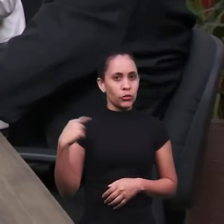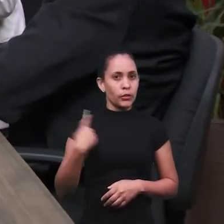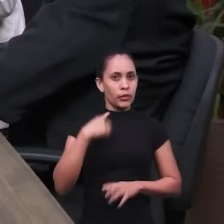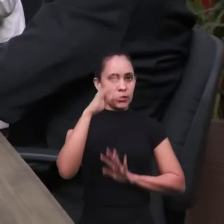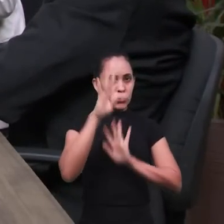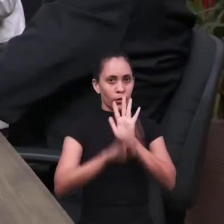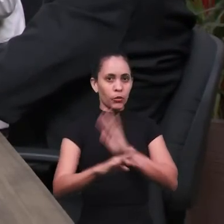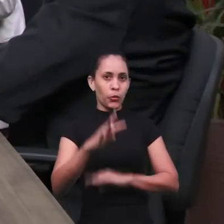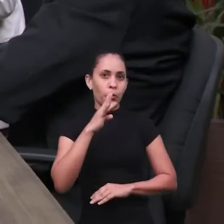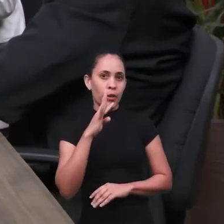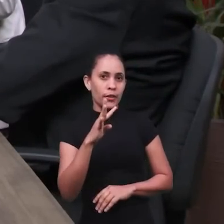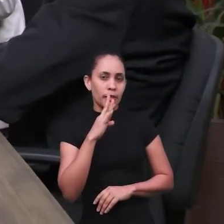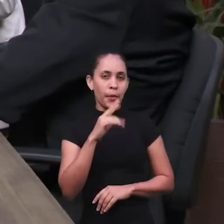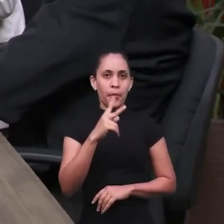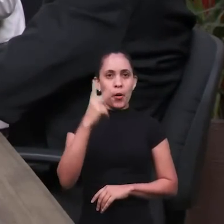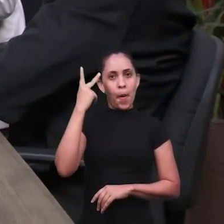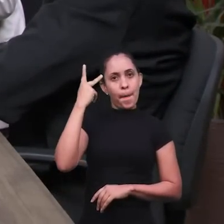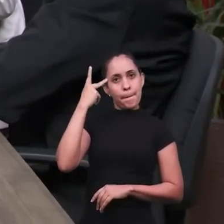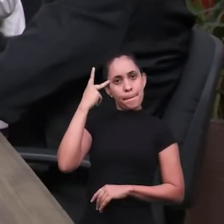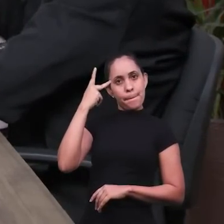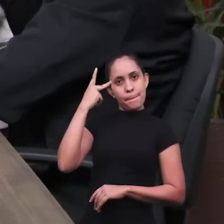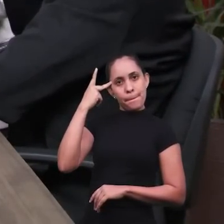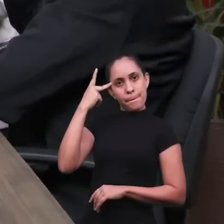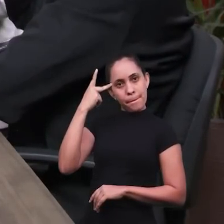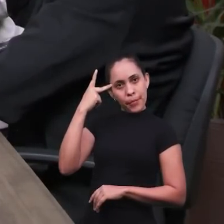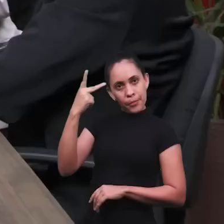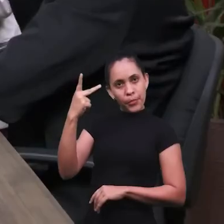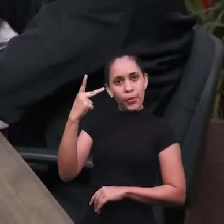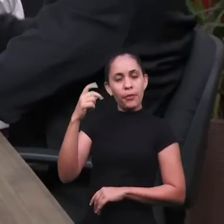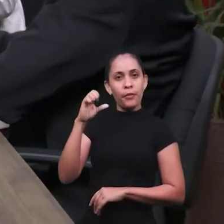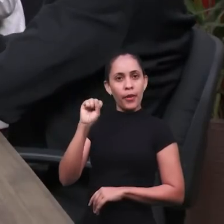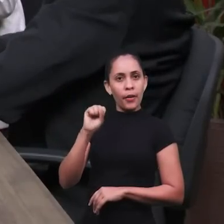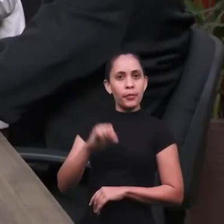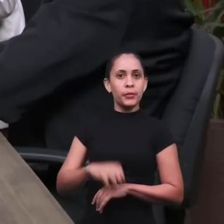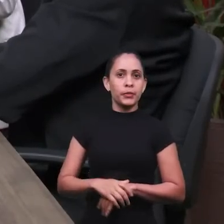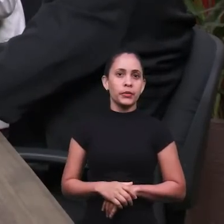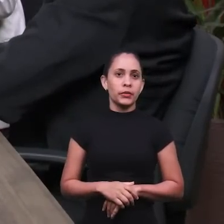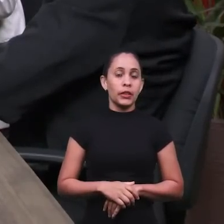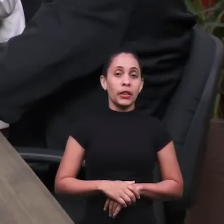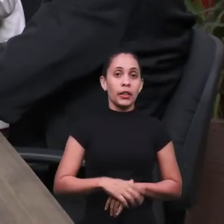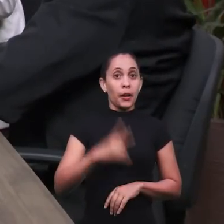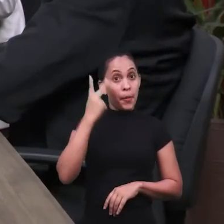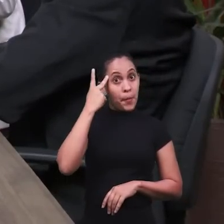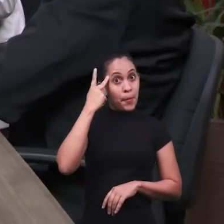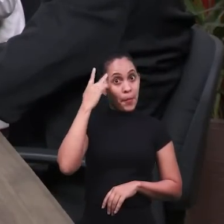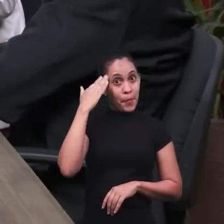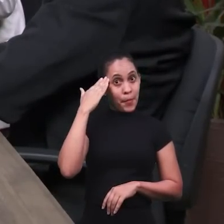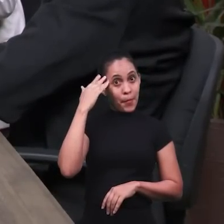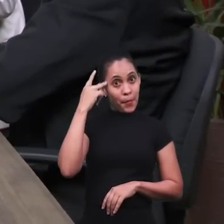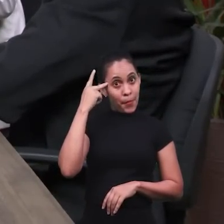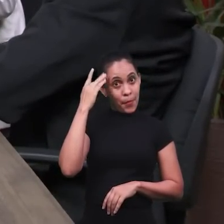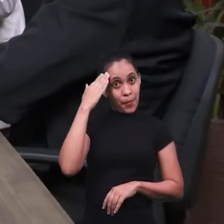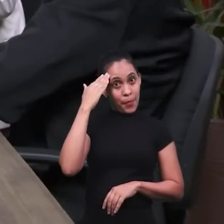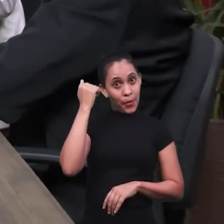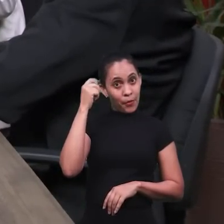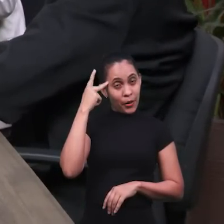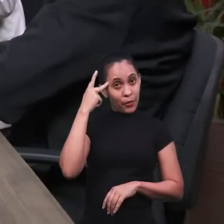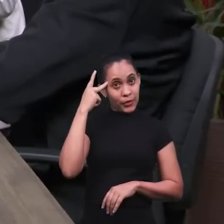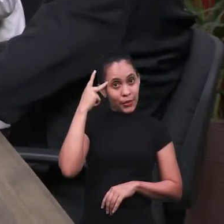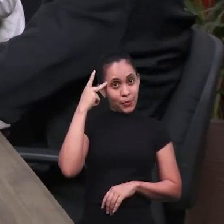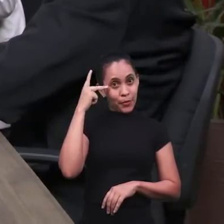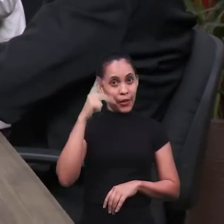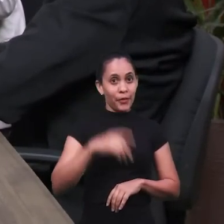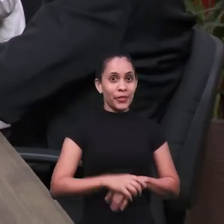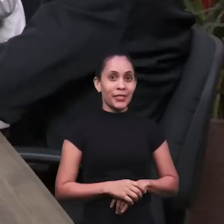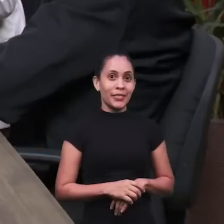aquele texto que todos nós conhecemos de Provérbios 22:6, ensina a criança no caminho que